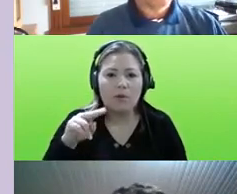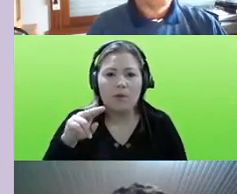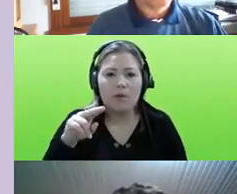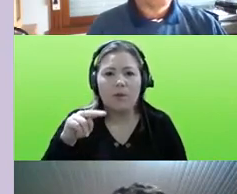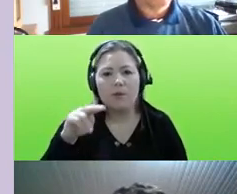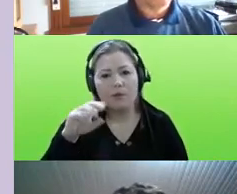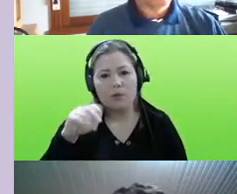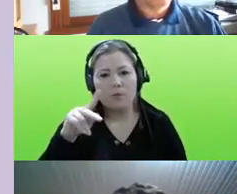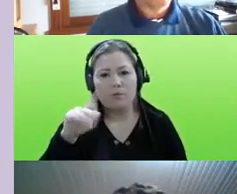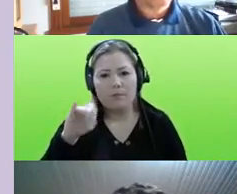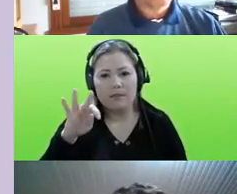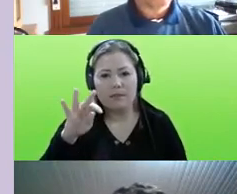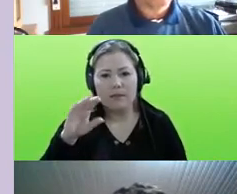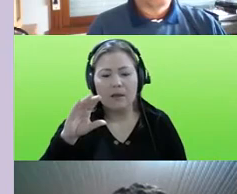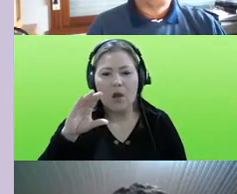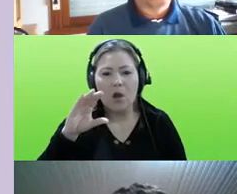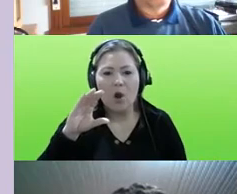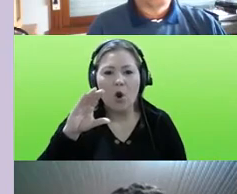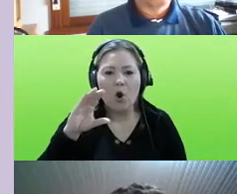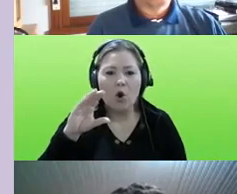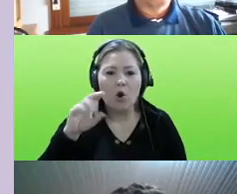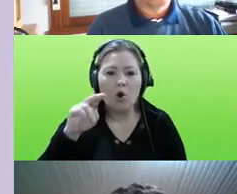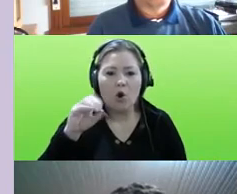gente diz cosmopolitismo.